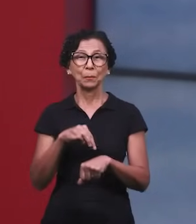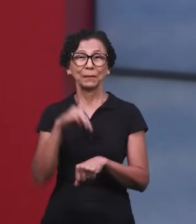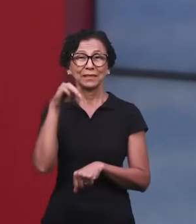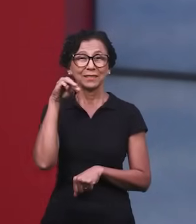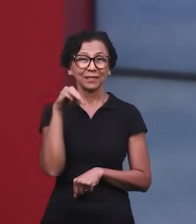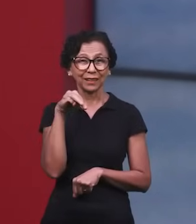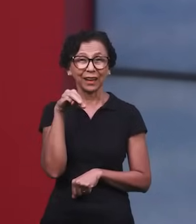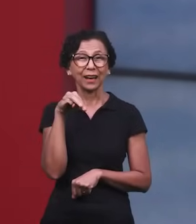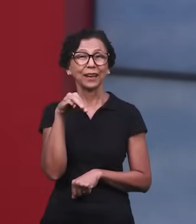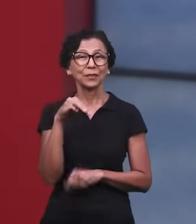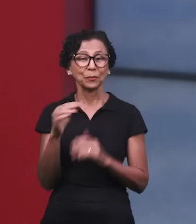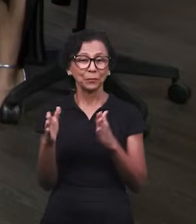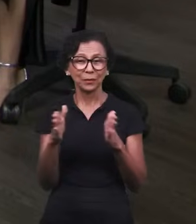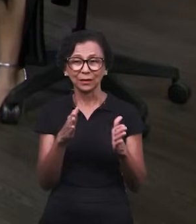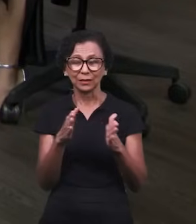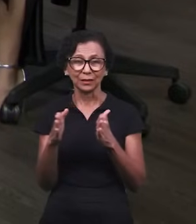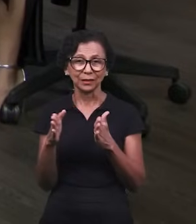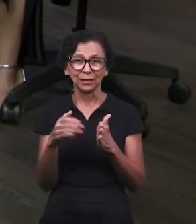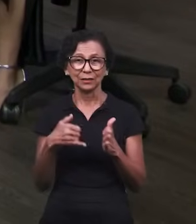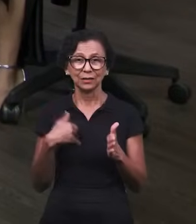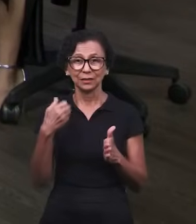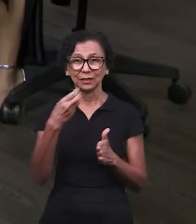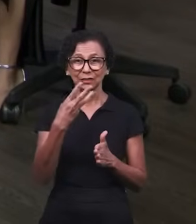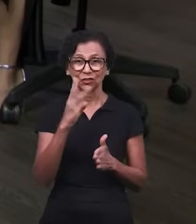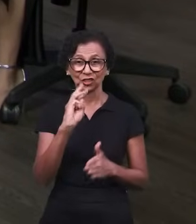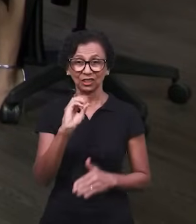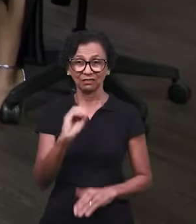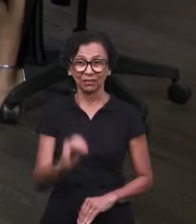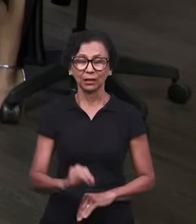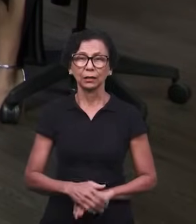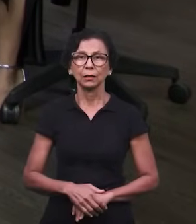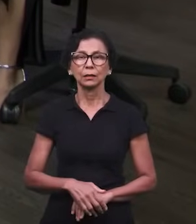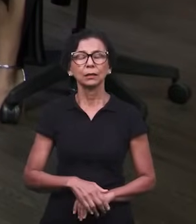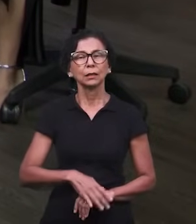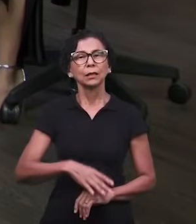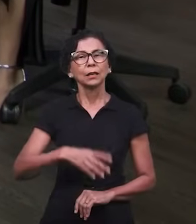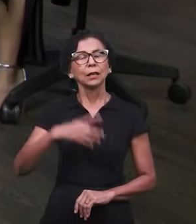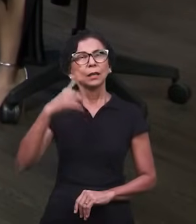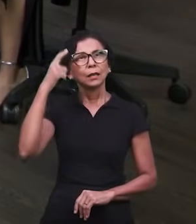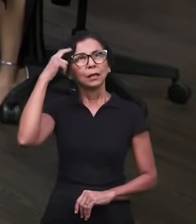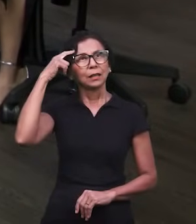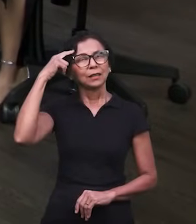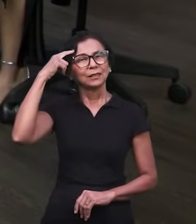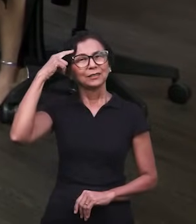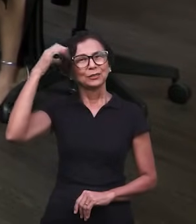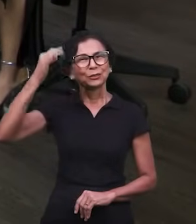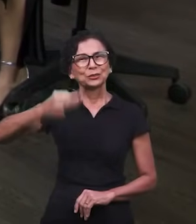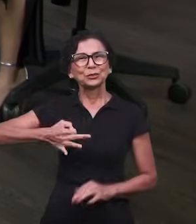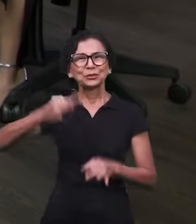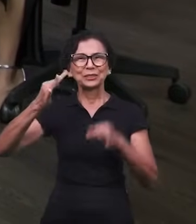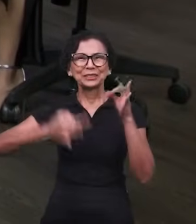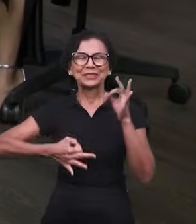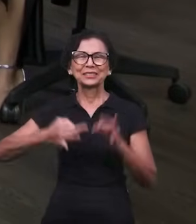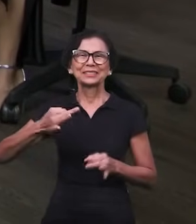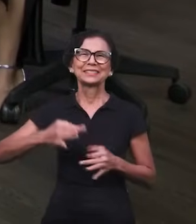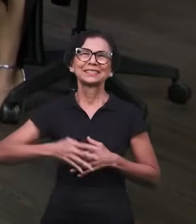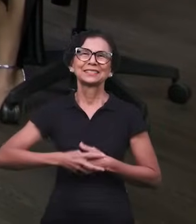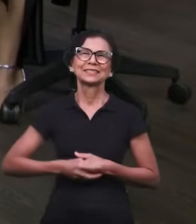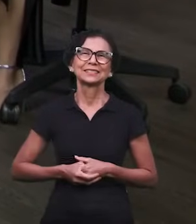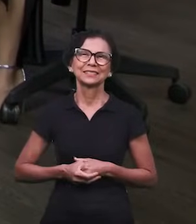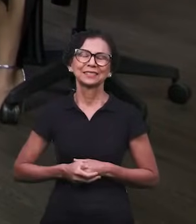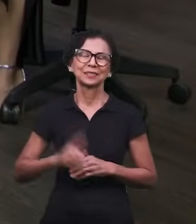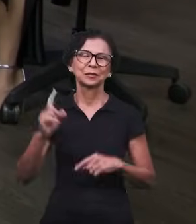mestrado, já por volta aí dos seus 30 anos, é que tomaram juízo, né? Então isso é muito comum